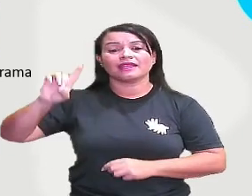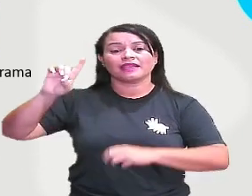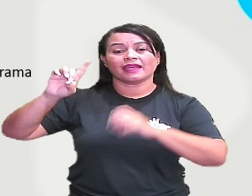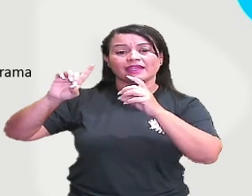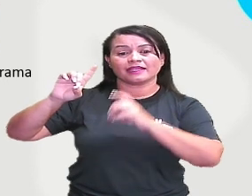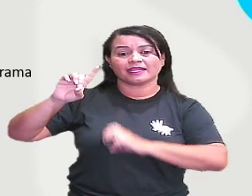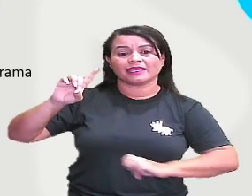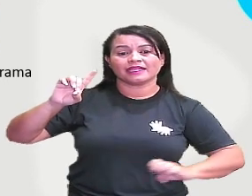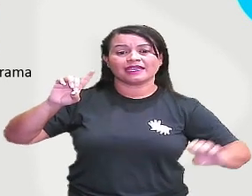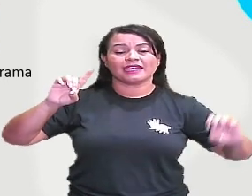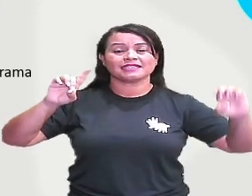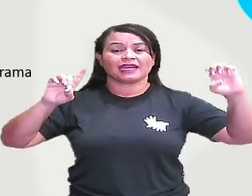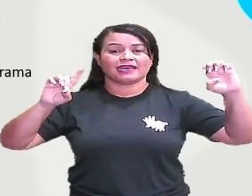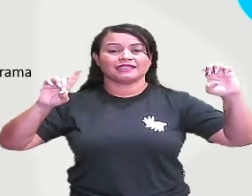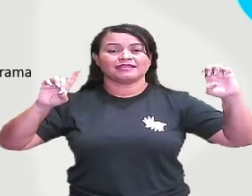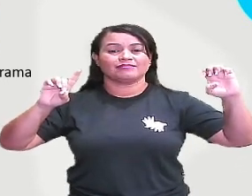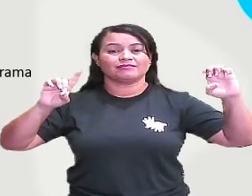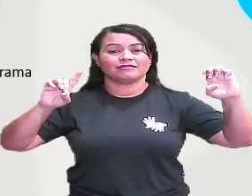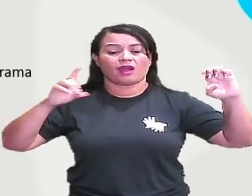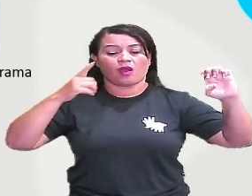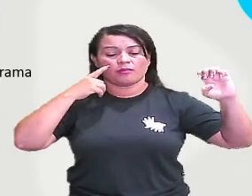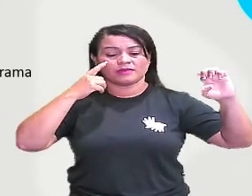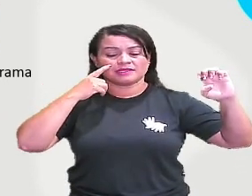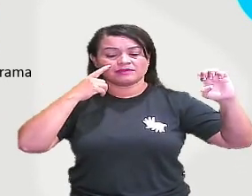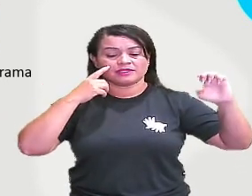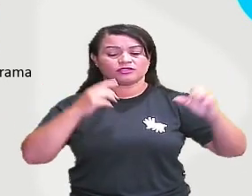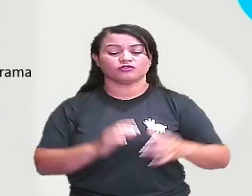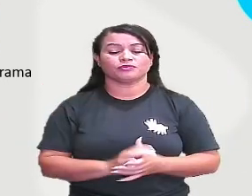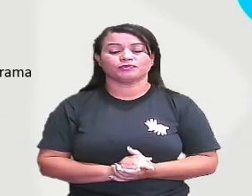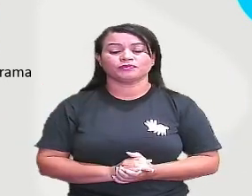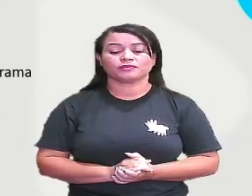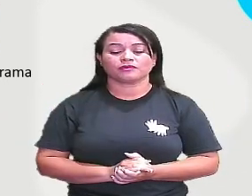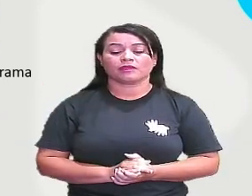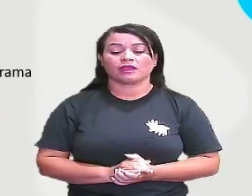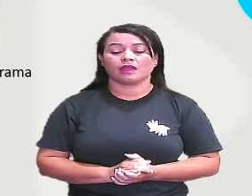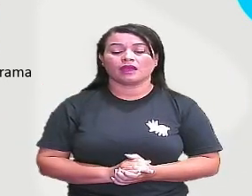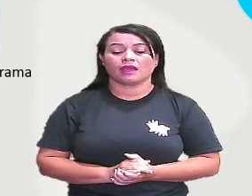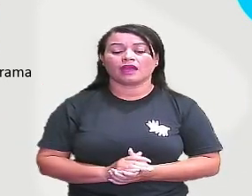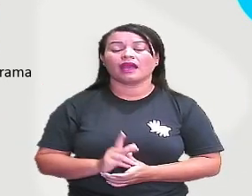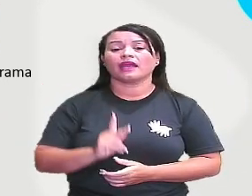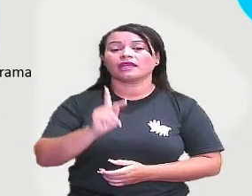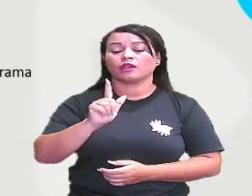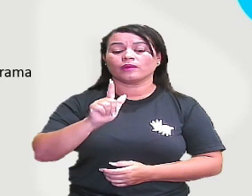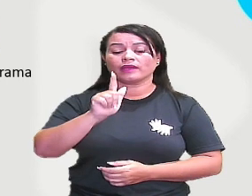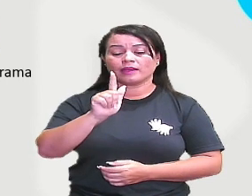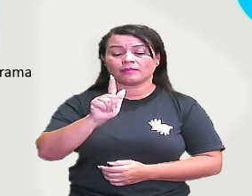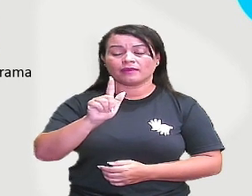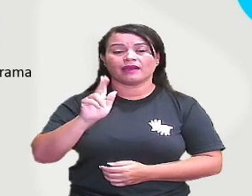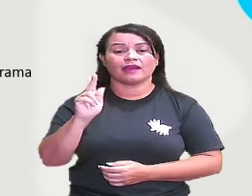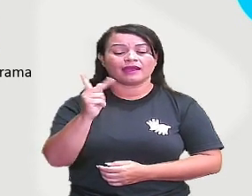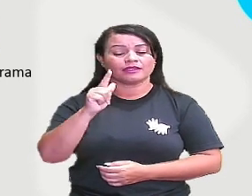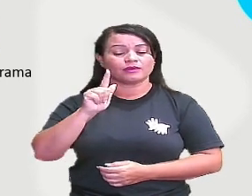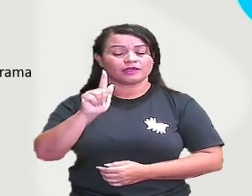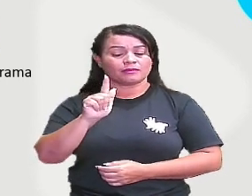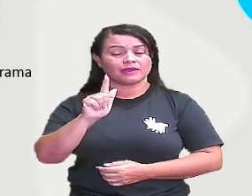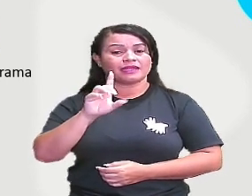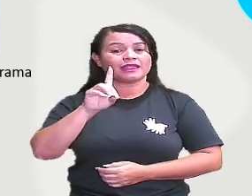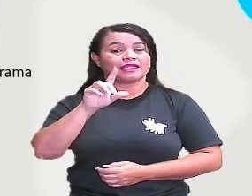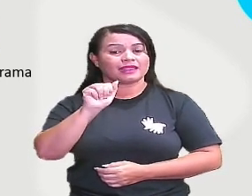Os submúltiplos e à esquerda os múltiplos, que são quilograma,